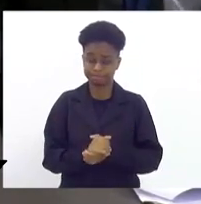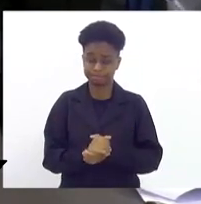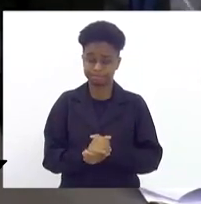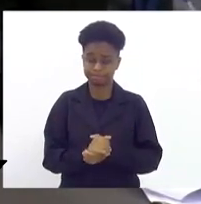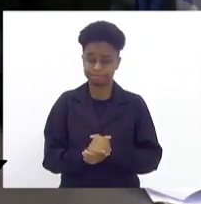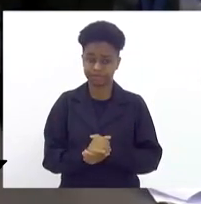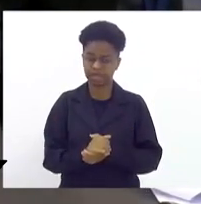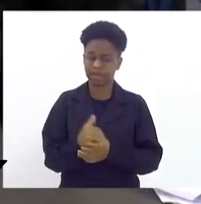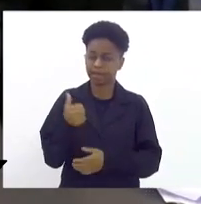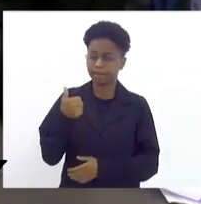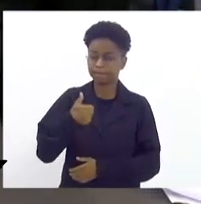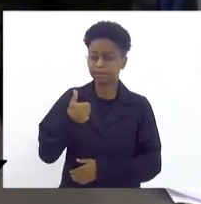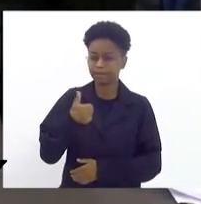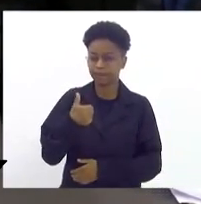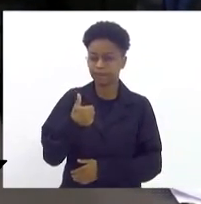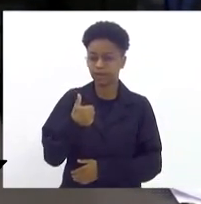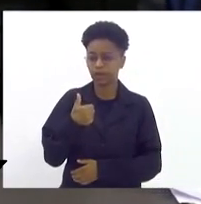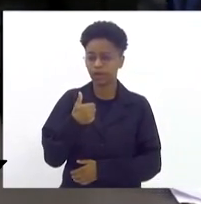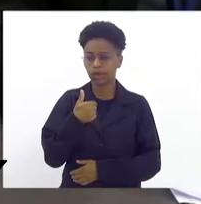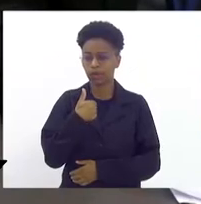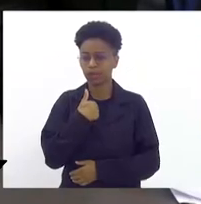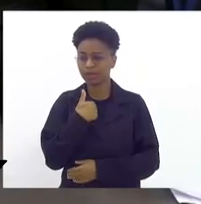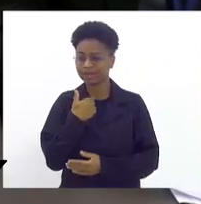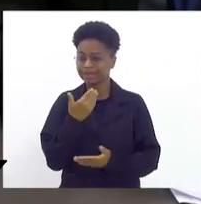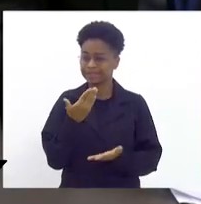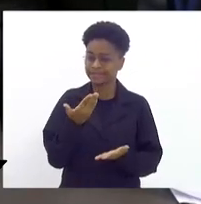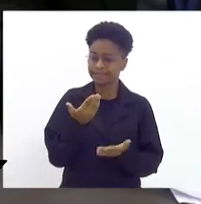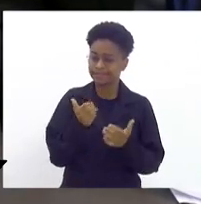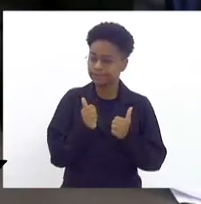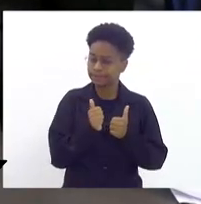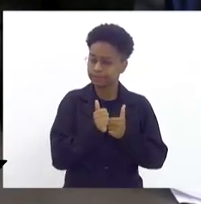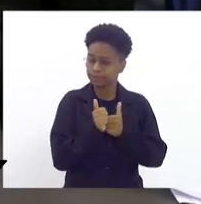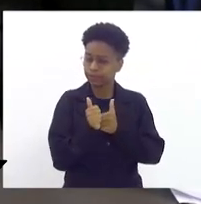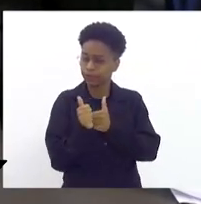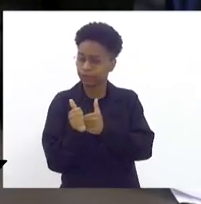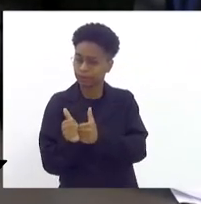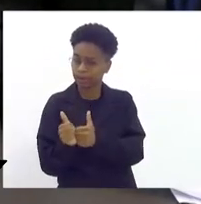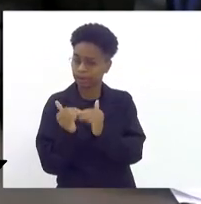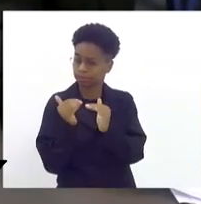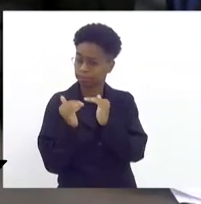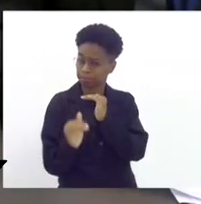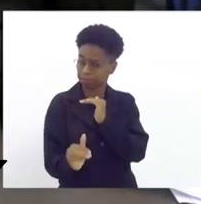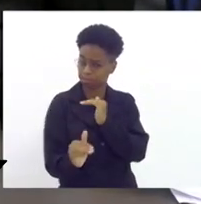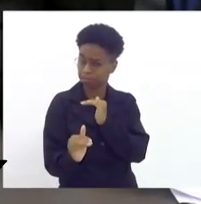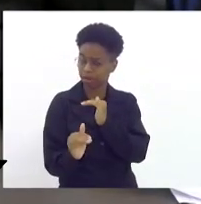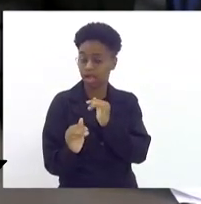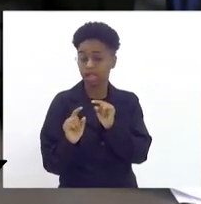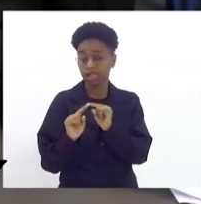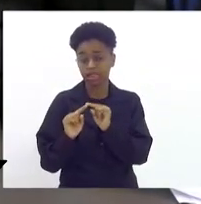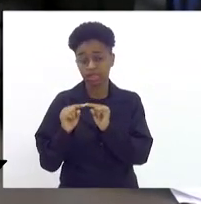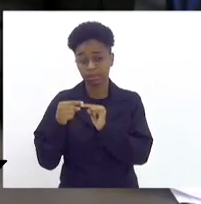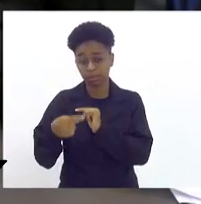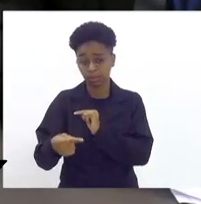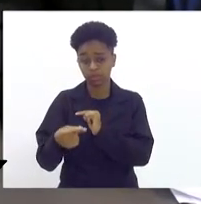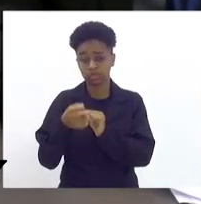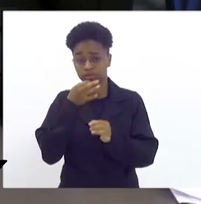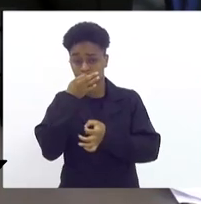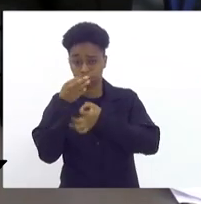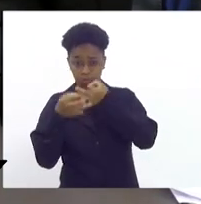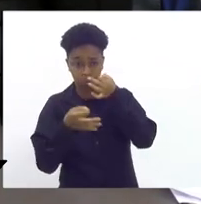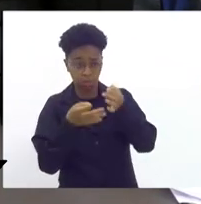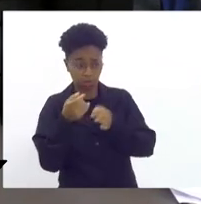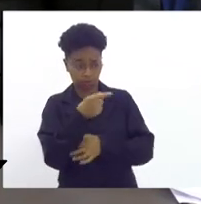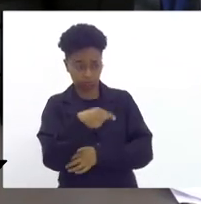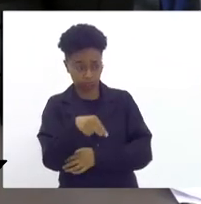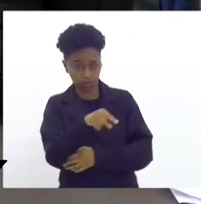no primeiro momento, eu tendi a acompanhar a divergência automaticamente, depois a argumentação de Vossa